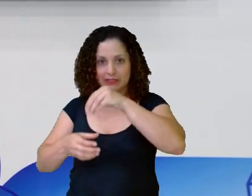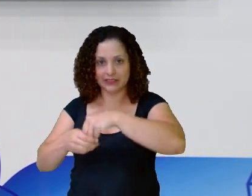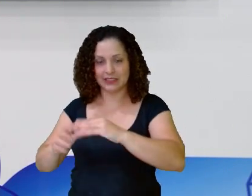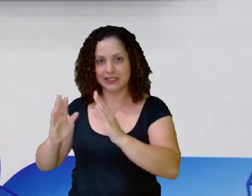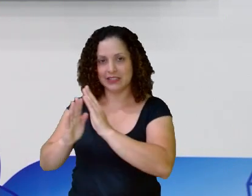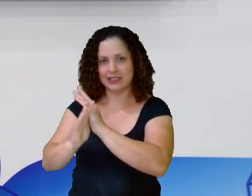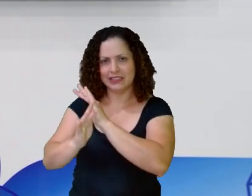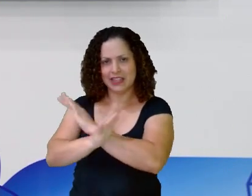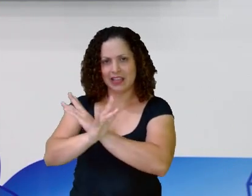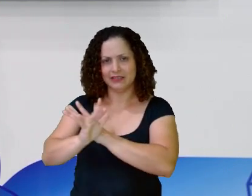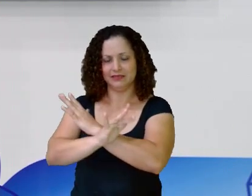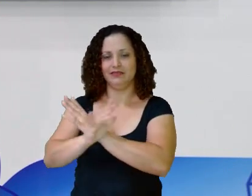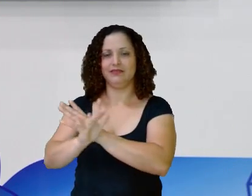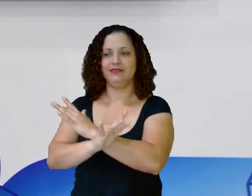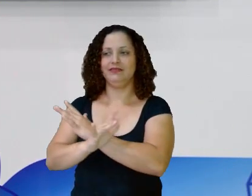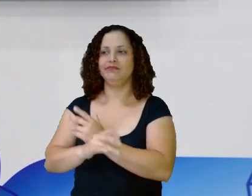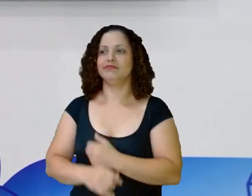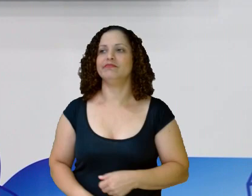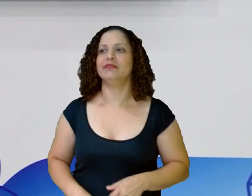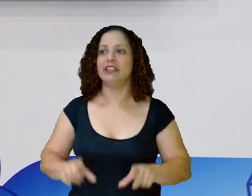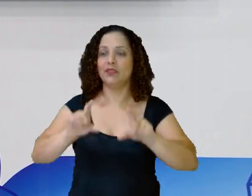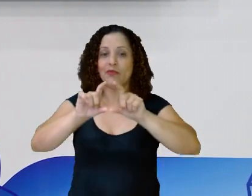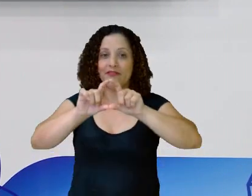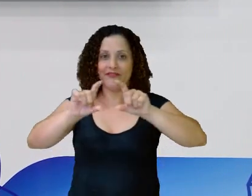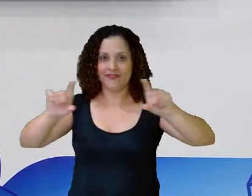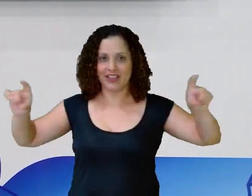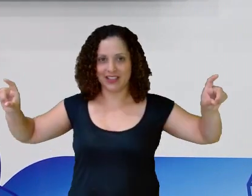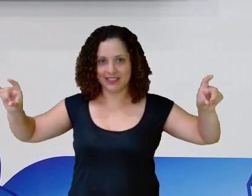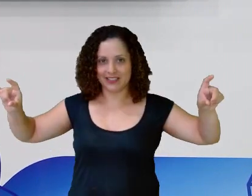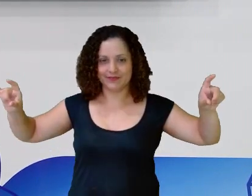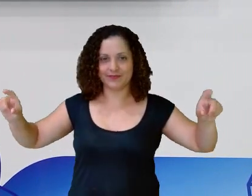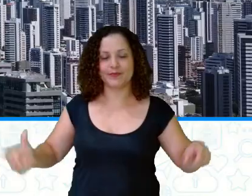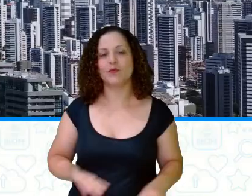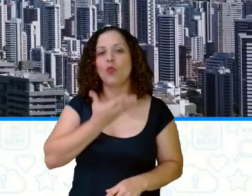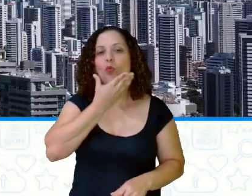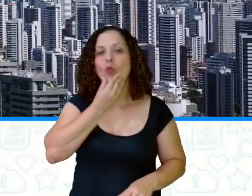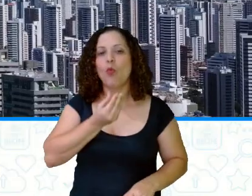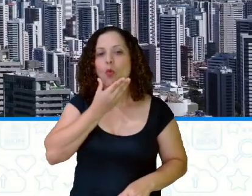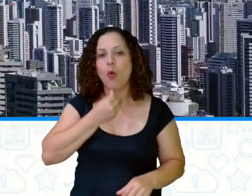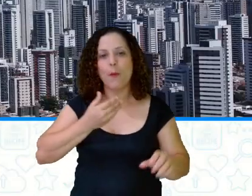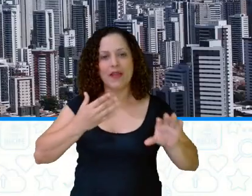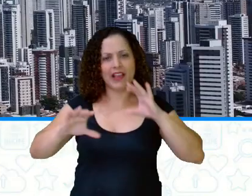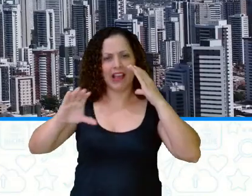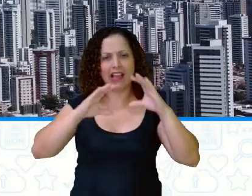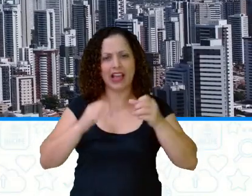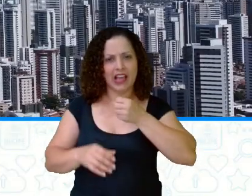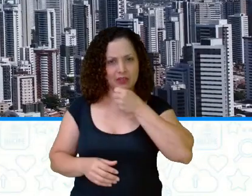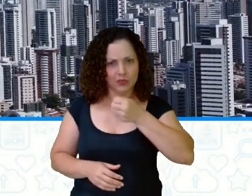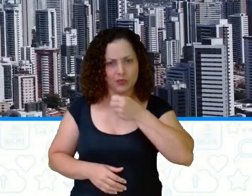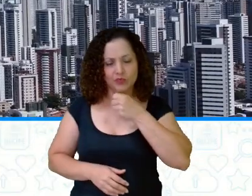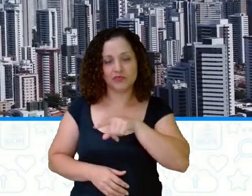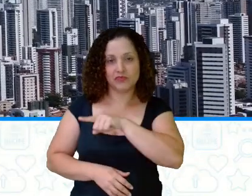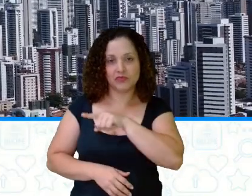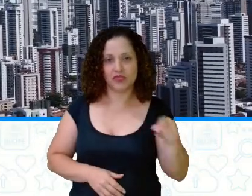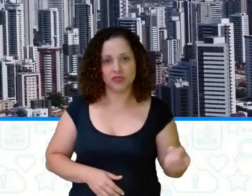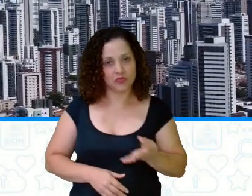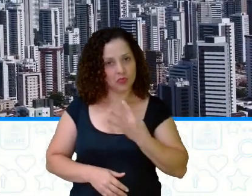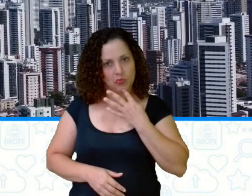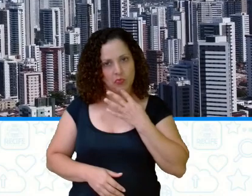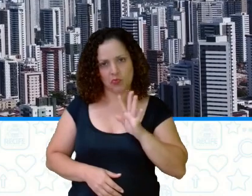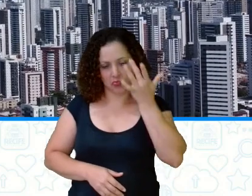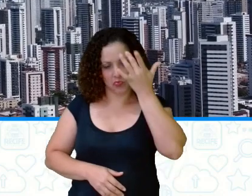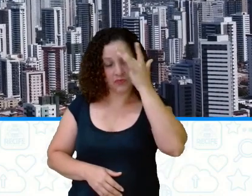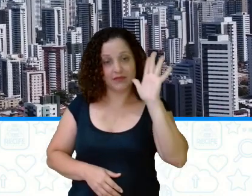uma frase para a gente de um Chico Science, né, de um cantor, não sei se vocês conhecem o Chico